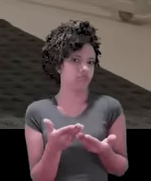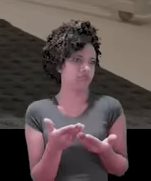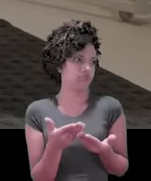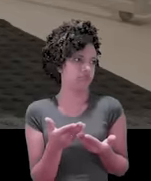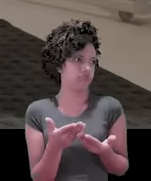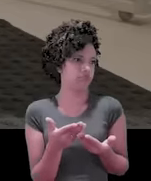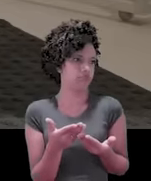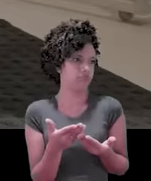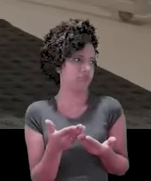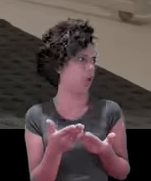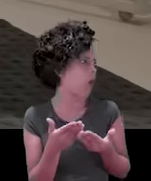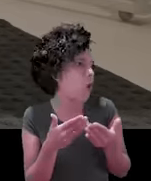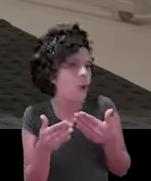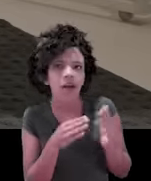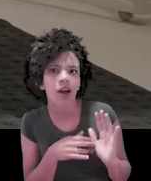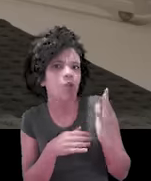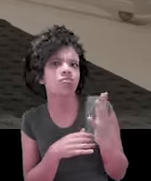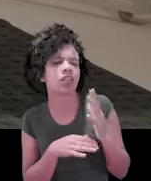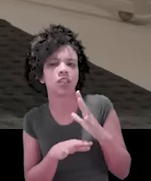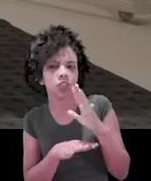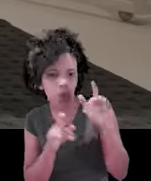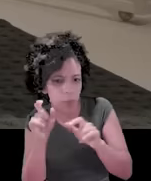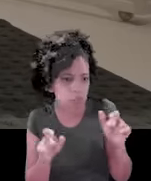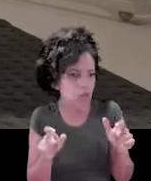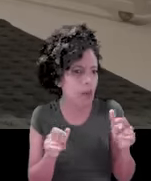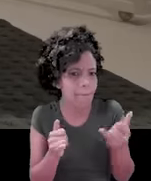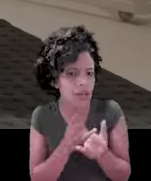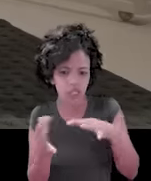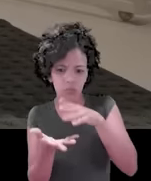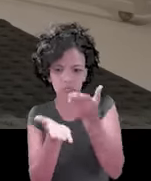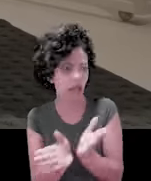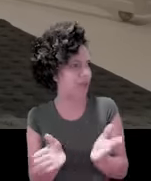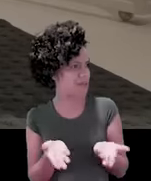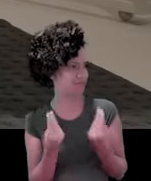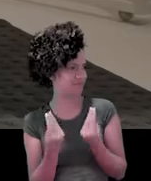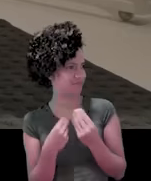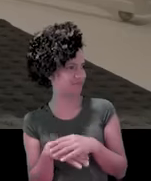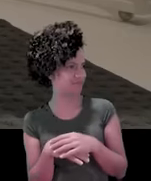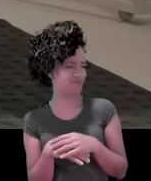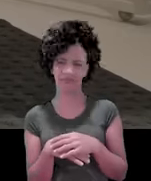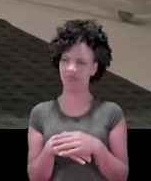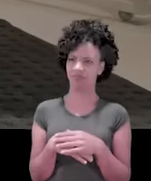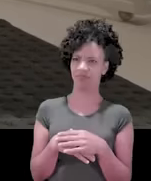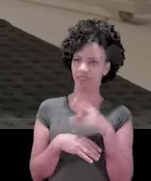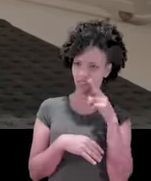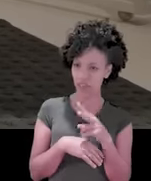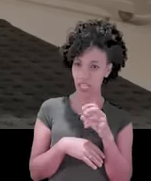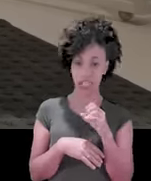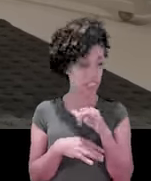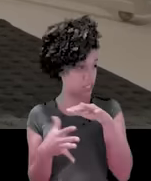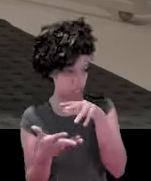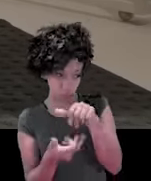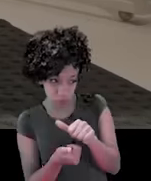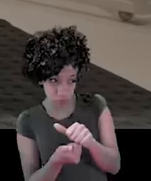tá Qualquer coisa que acontece todo mundo Parece que o mundo acaba o que eu falei no início meu ver